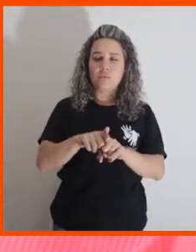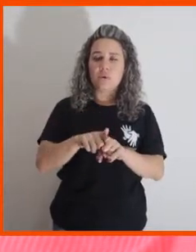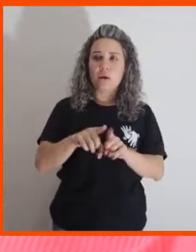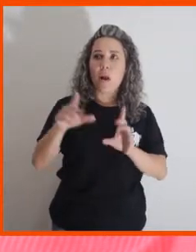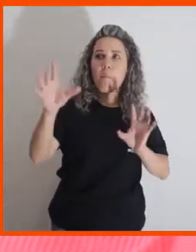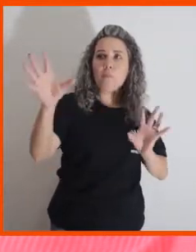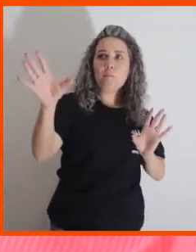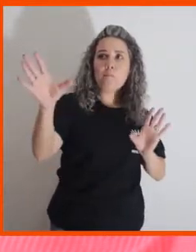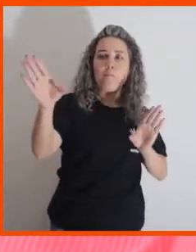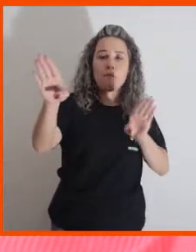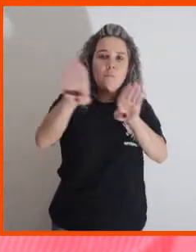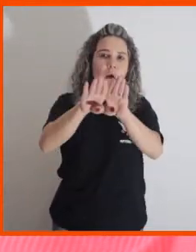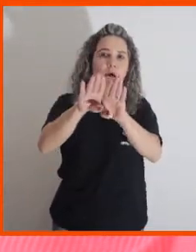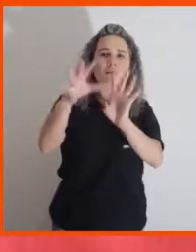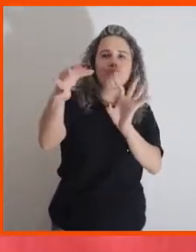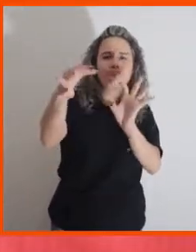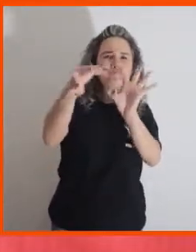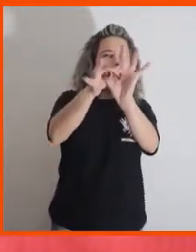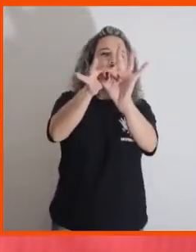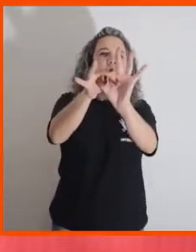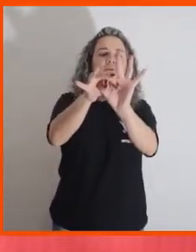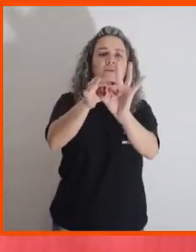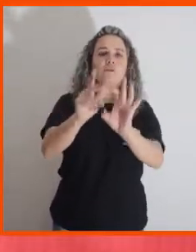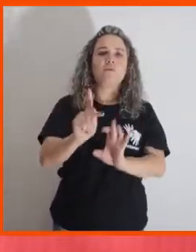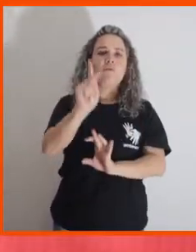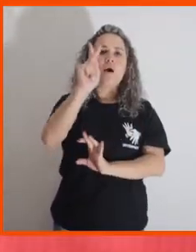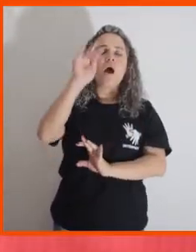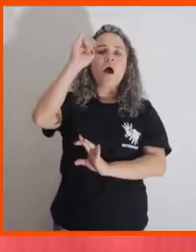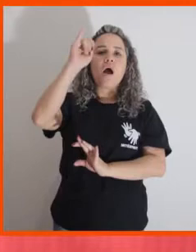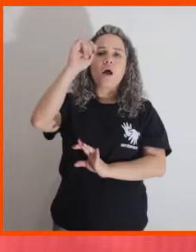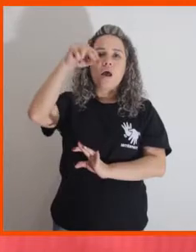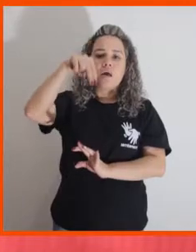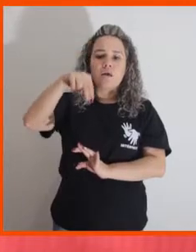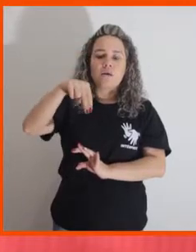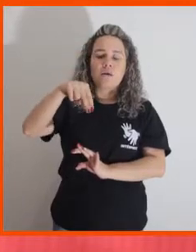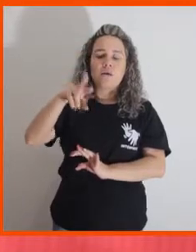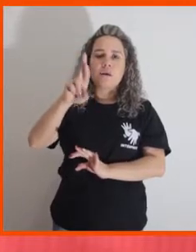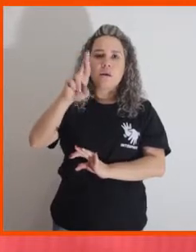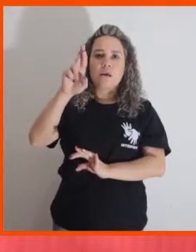parceira daqui, Ross. Ela cuida, assim,